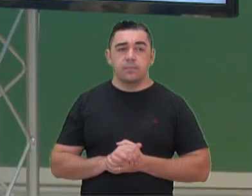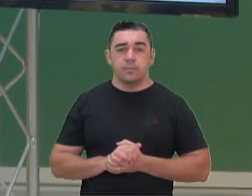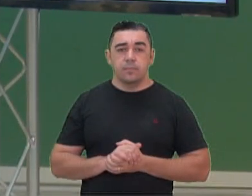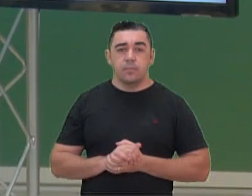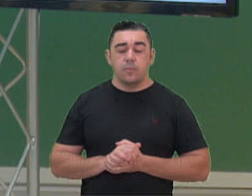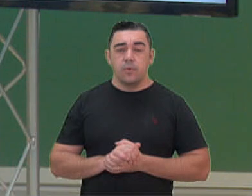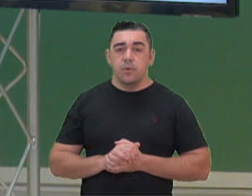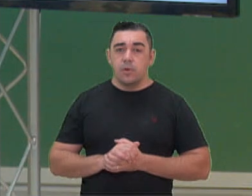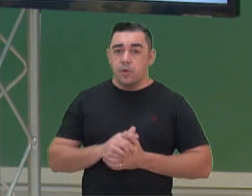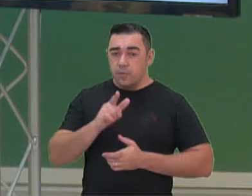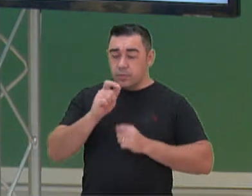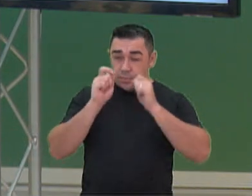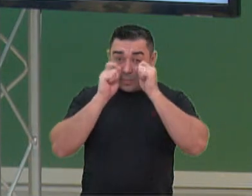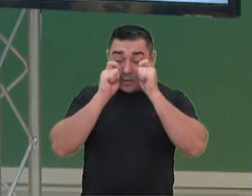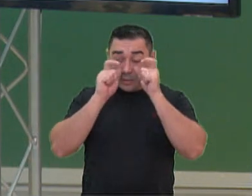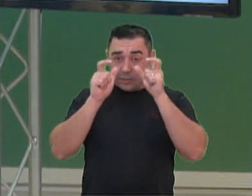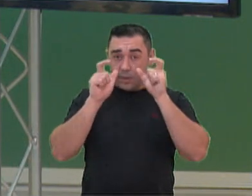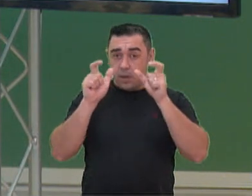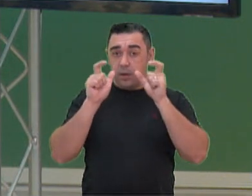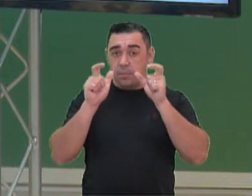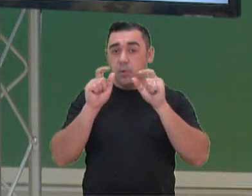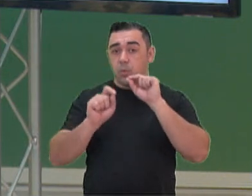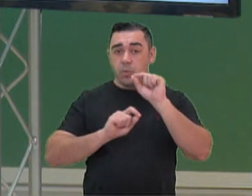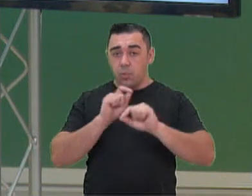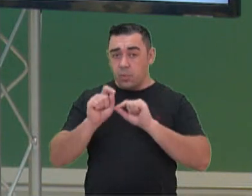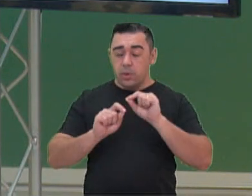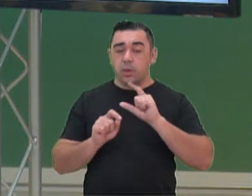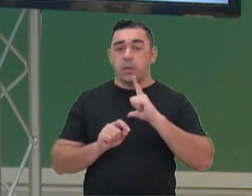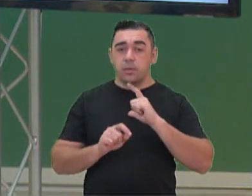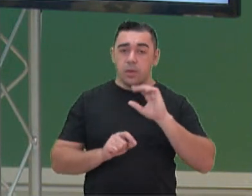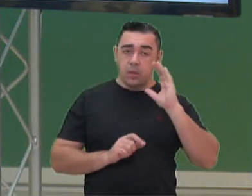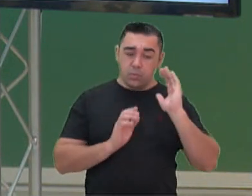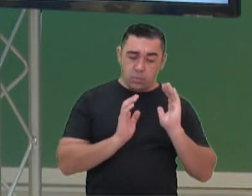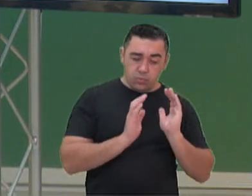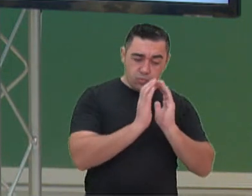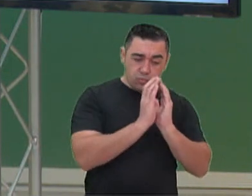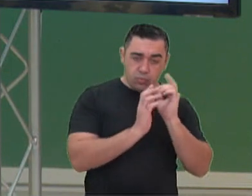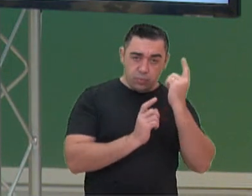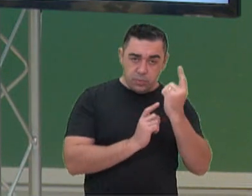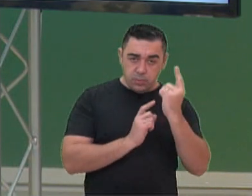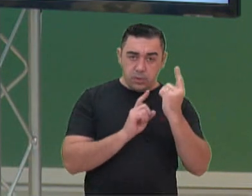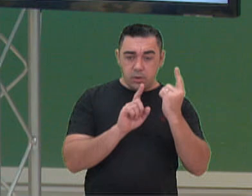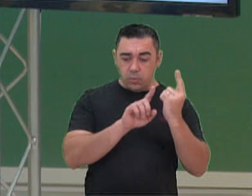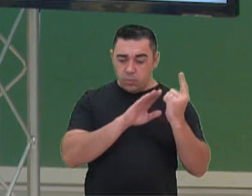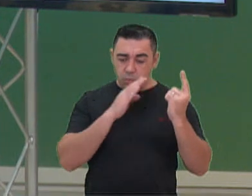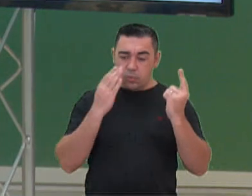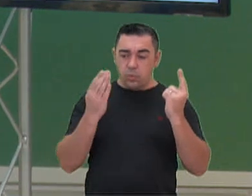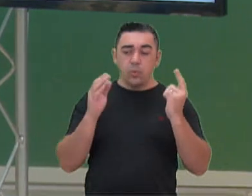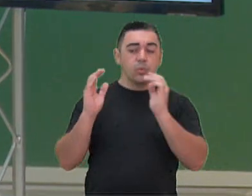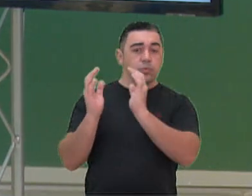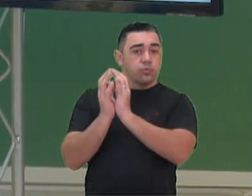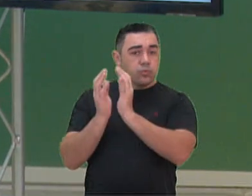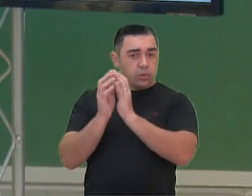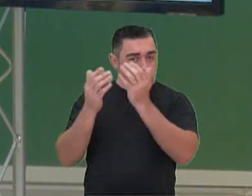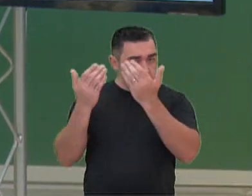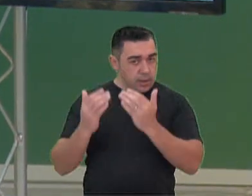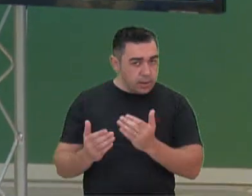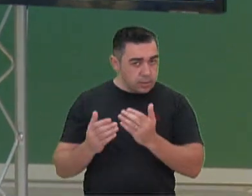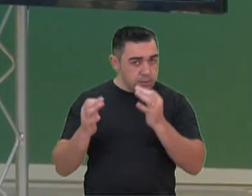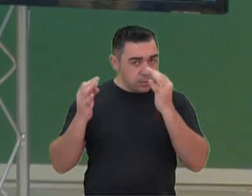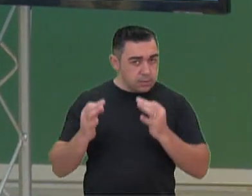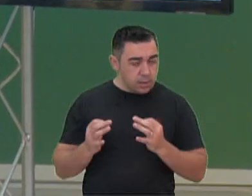Fica bem assim, ó, observa bem em relação ao domínio e o contradomínio indicado, para você analisar as alternativas,